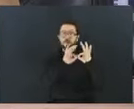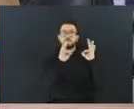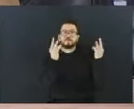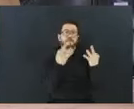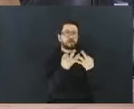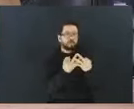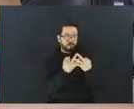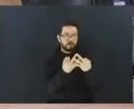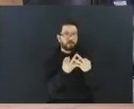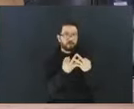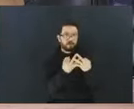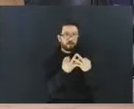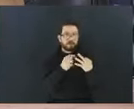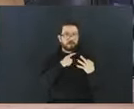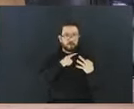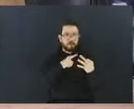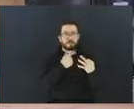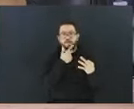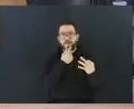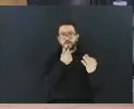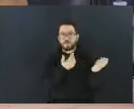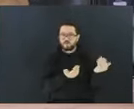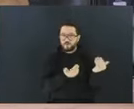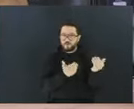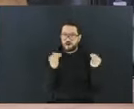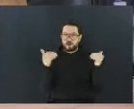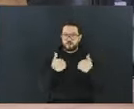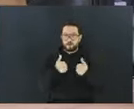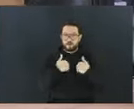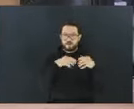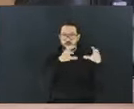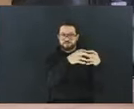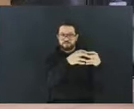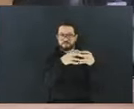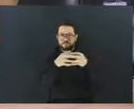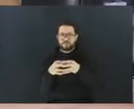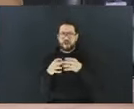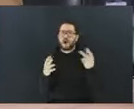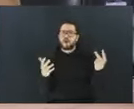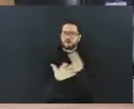um jovem autista que se deparou com uma ocorrência policial